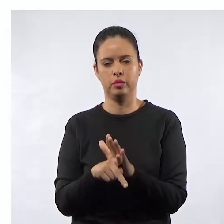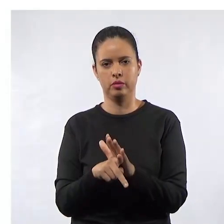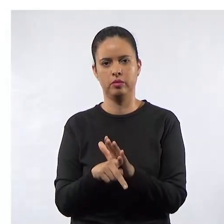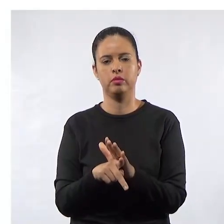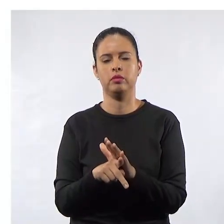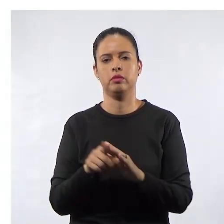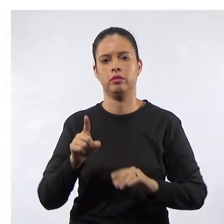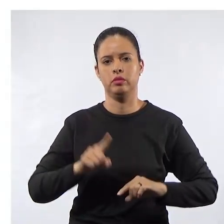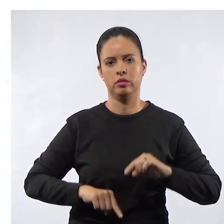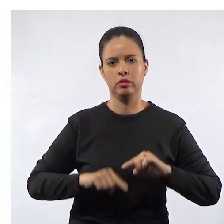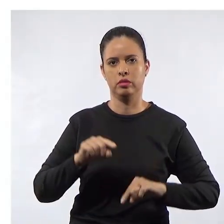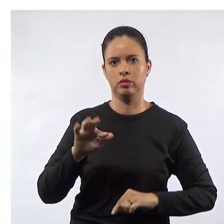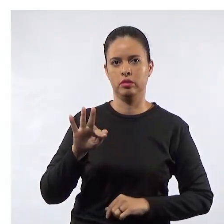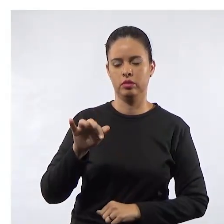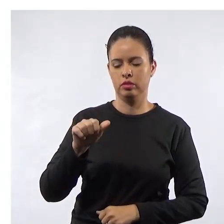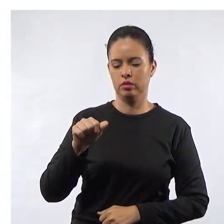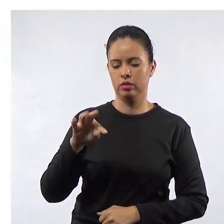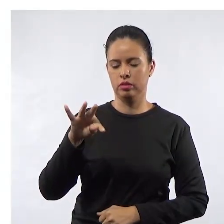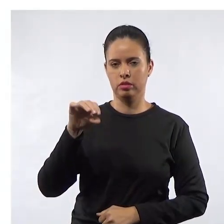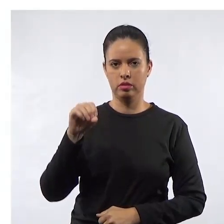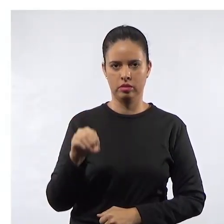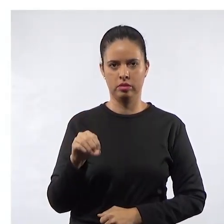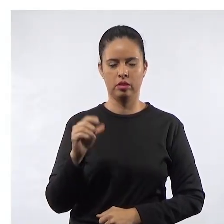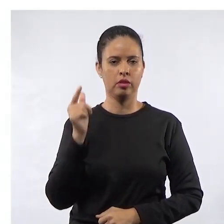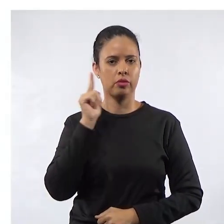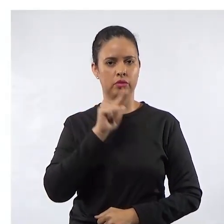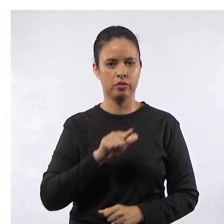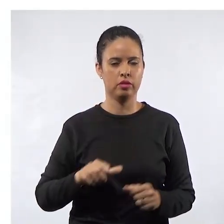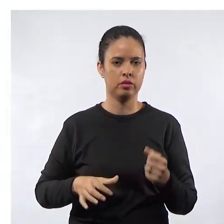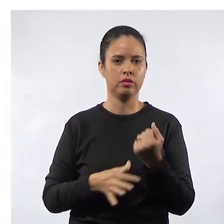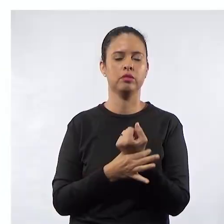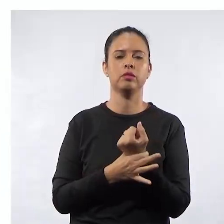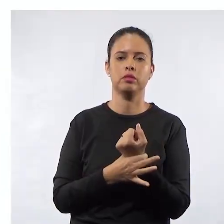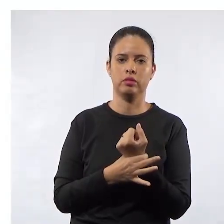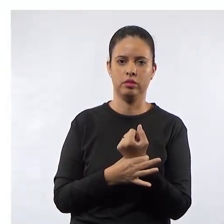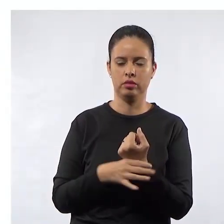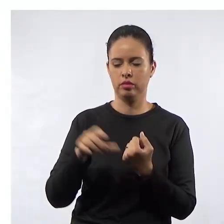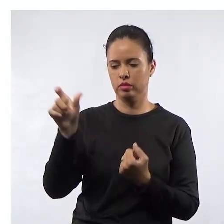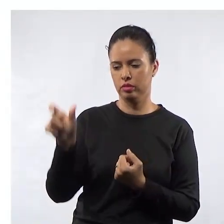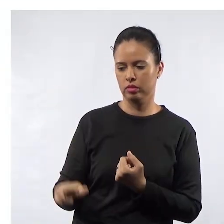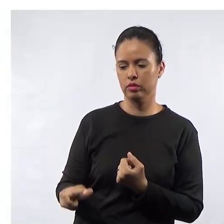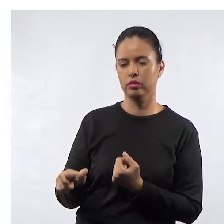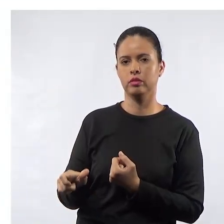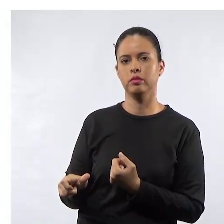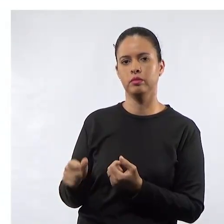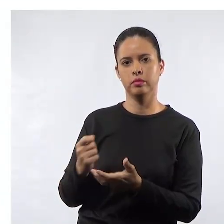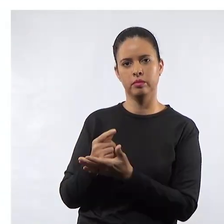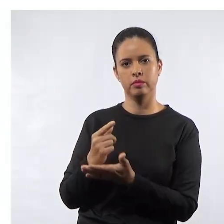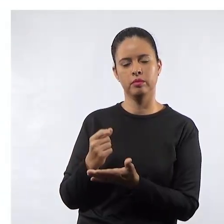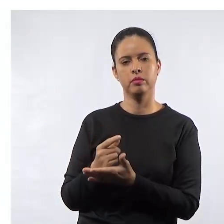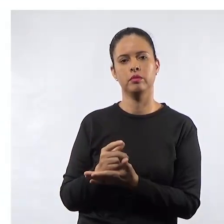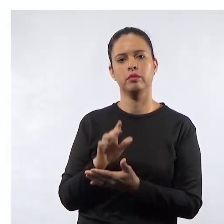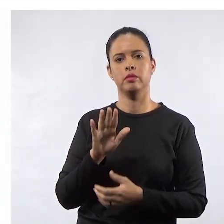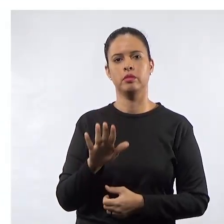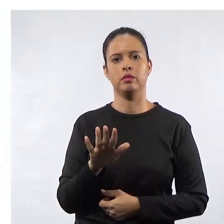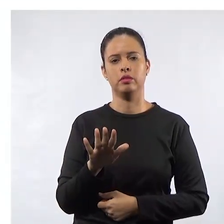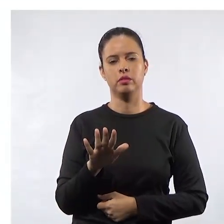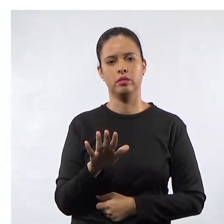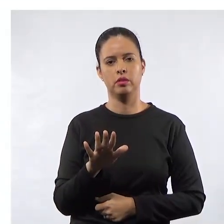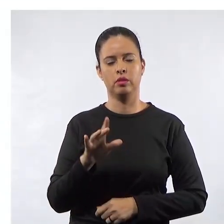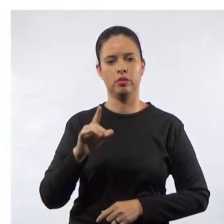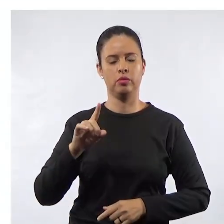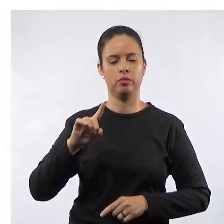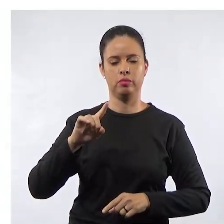produto. Quando tem o fato, ele alcança a segurança do consumidor. Veja só, já o fato